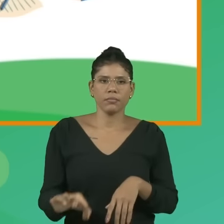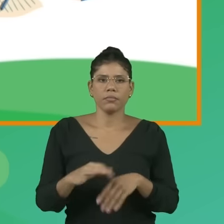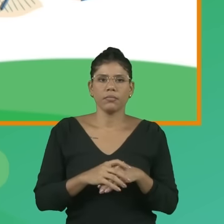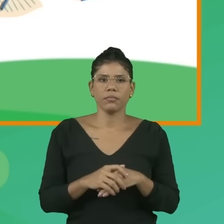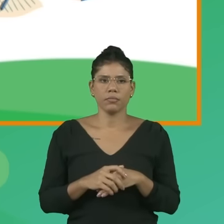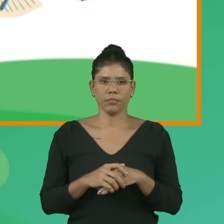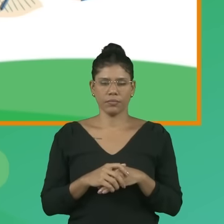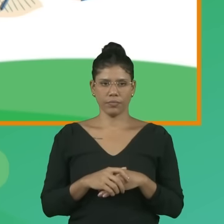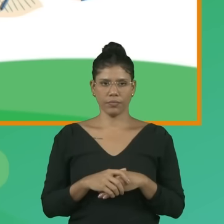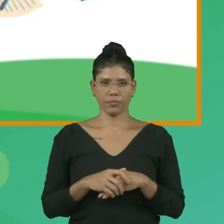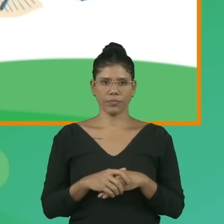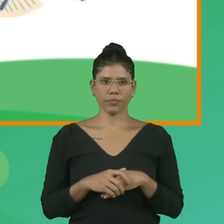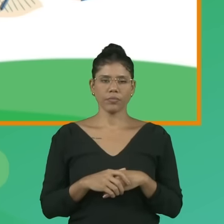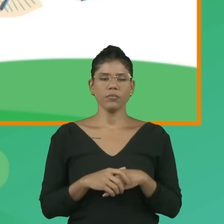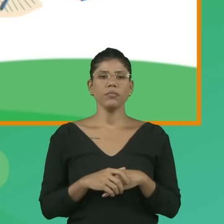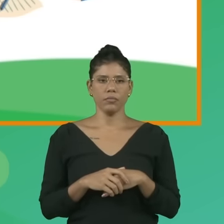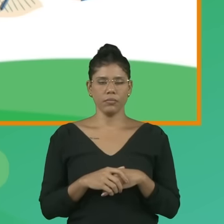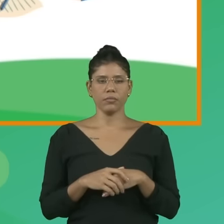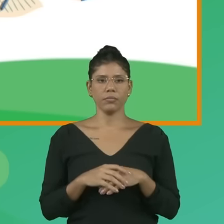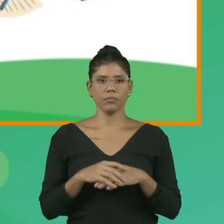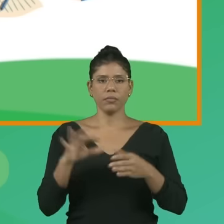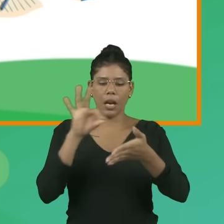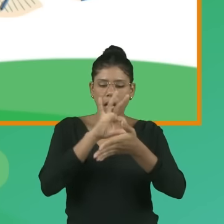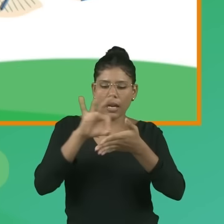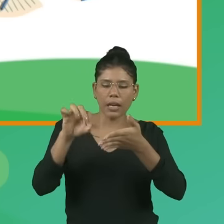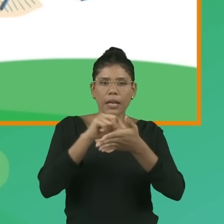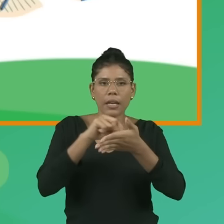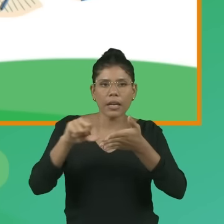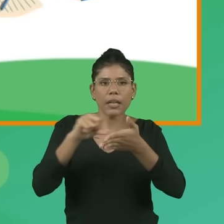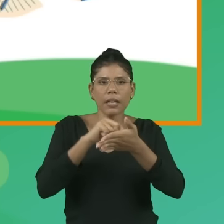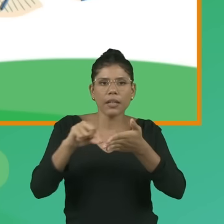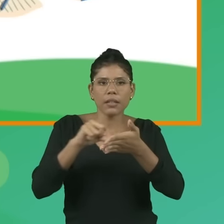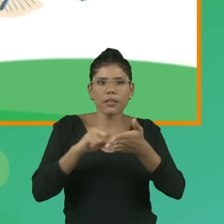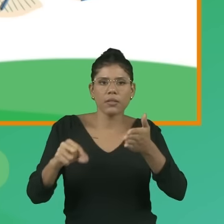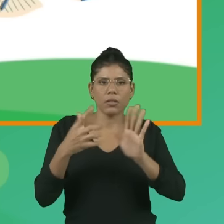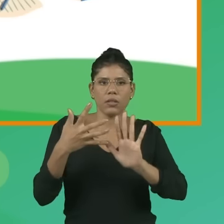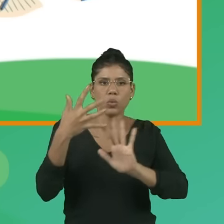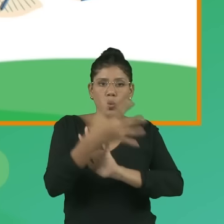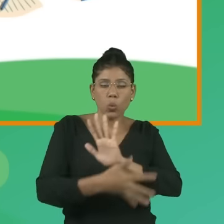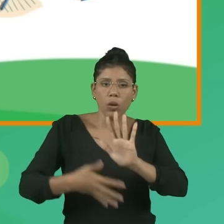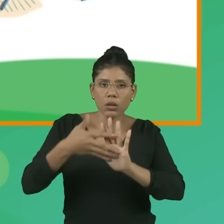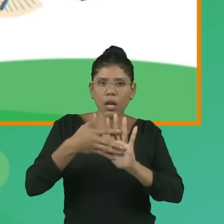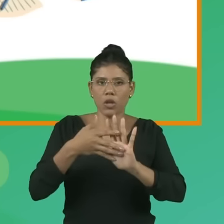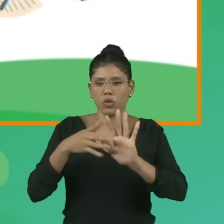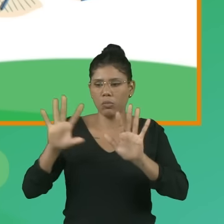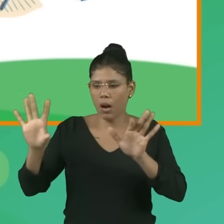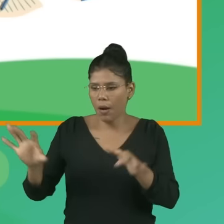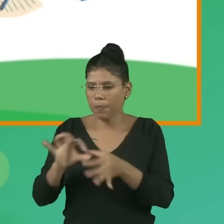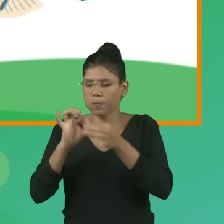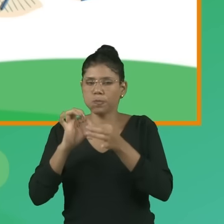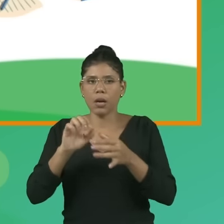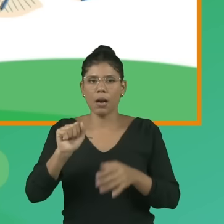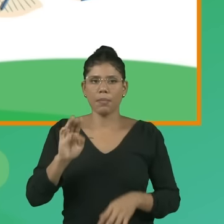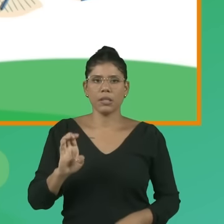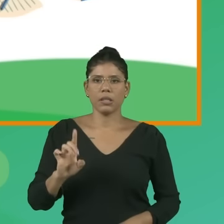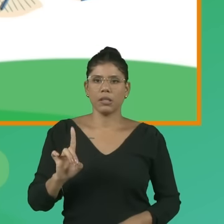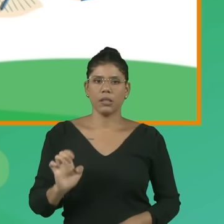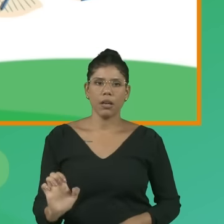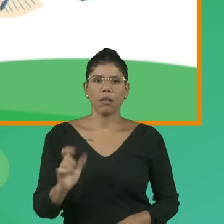aonde que eu encontrei isso aqui no texto, aonde que eu posso encontrar no item dentro do texto que pode me ajudar a responder,